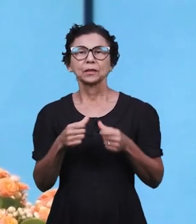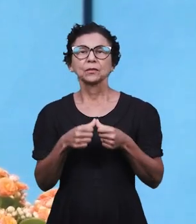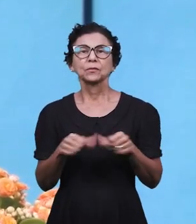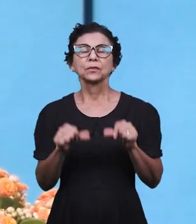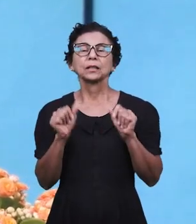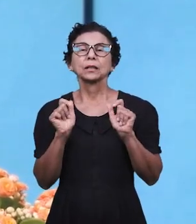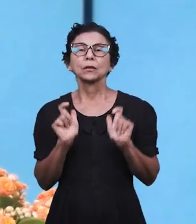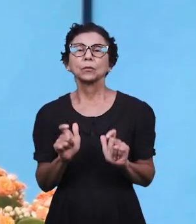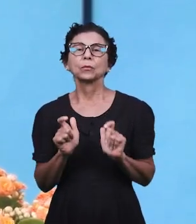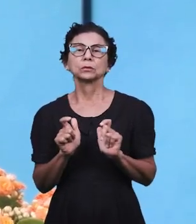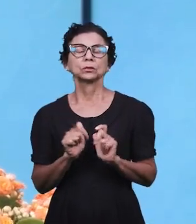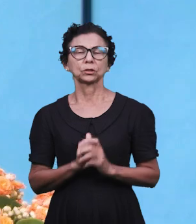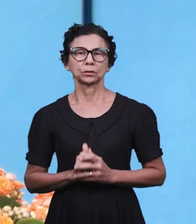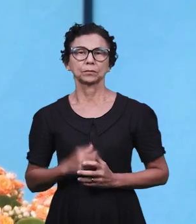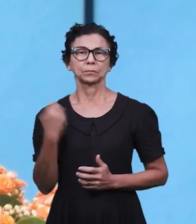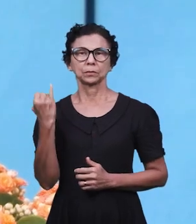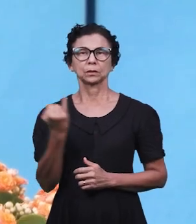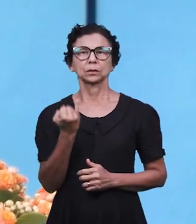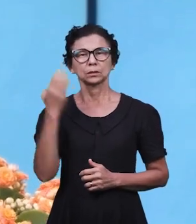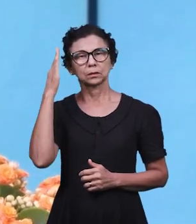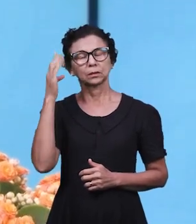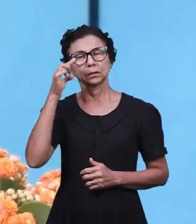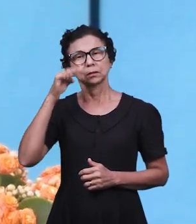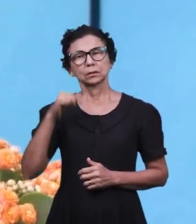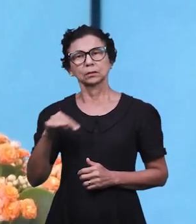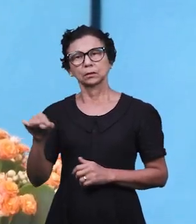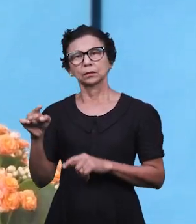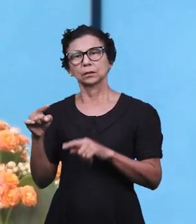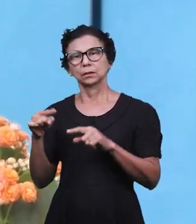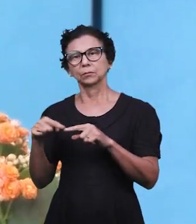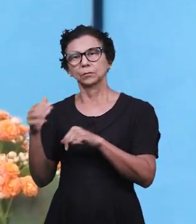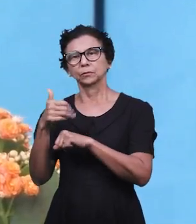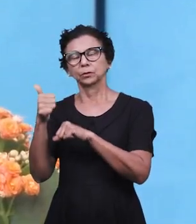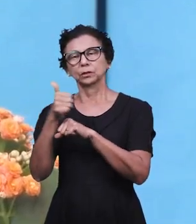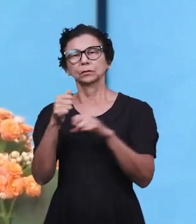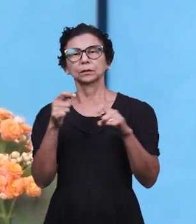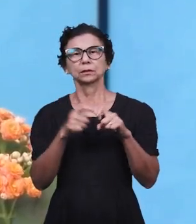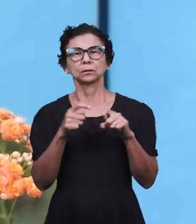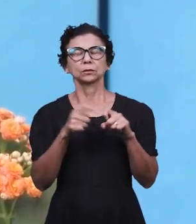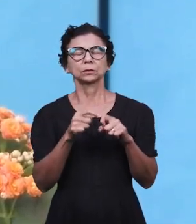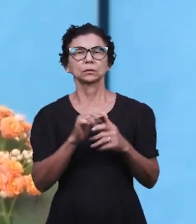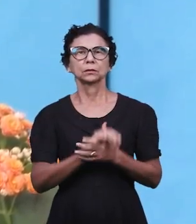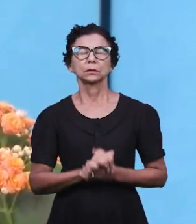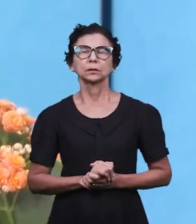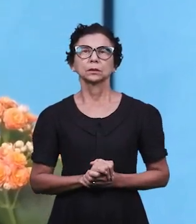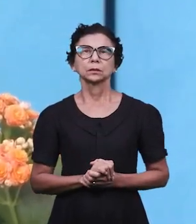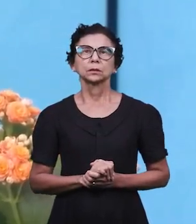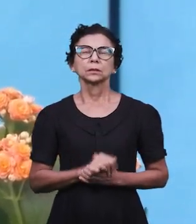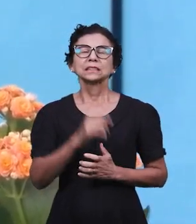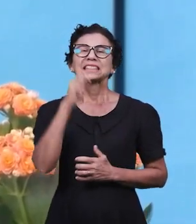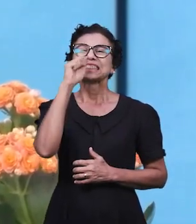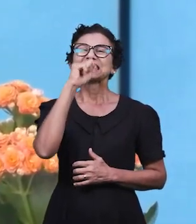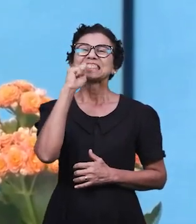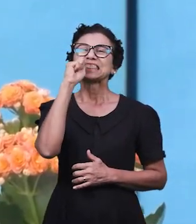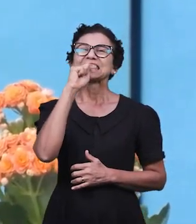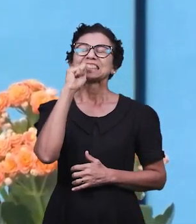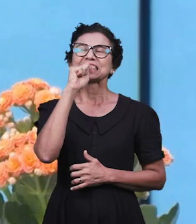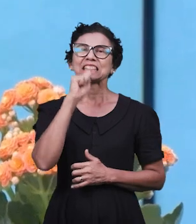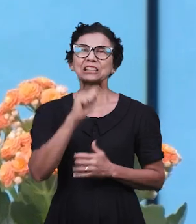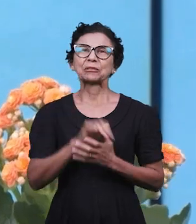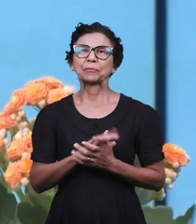importante para a gente poder saber e entender a importância de ir ao dentista regularmente. Então, olha só, nós temos